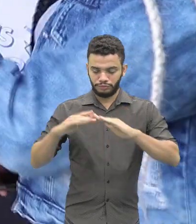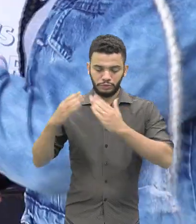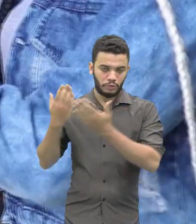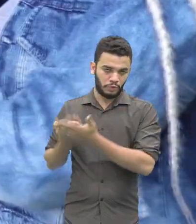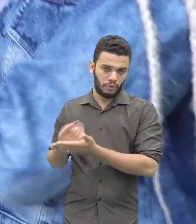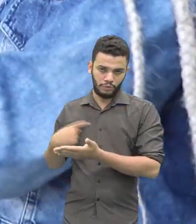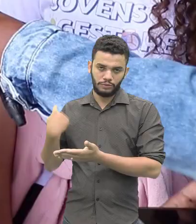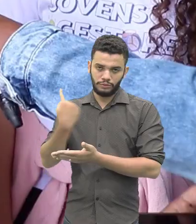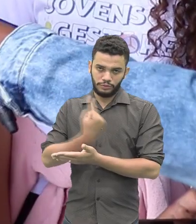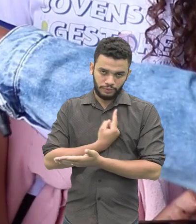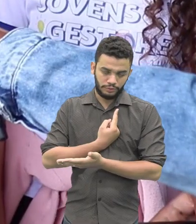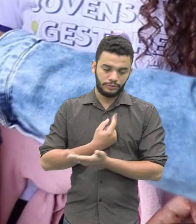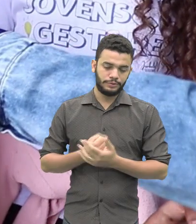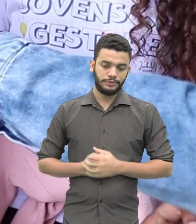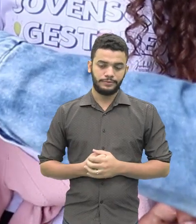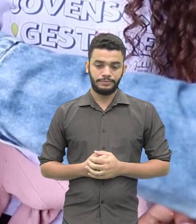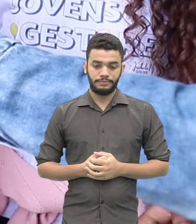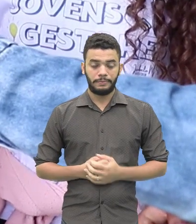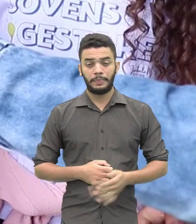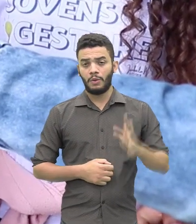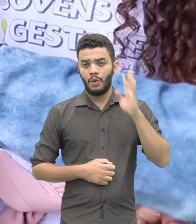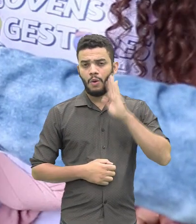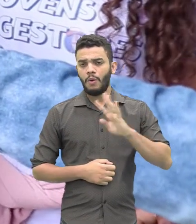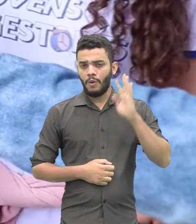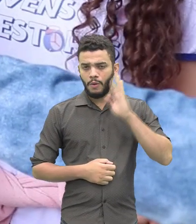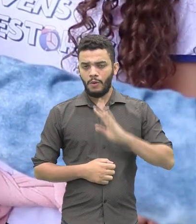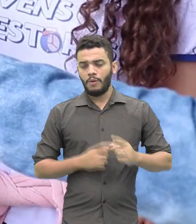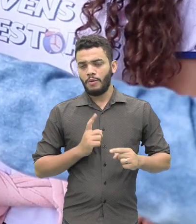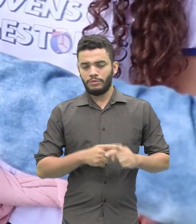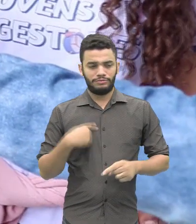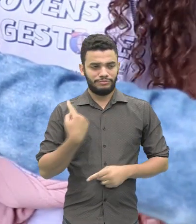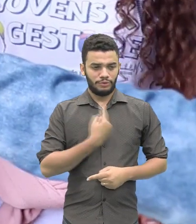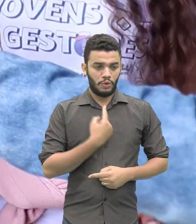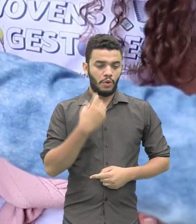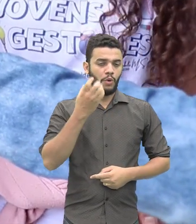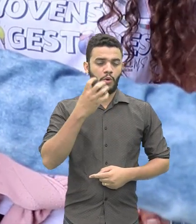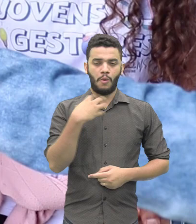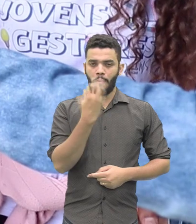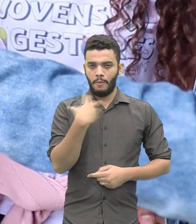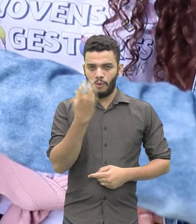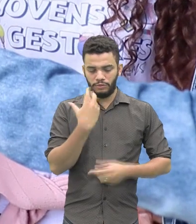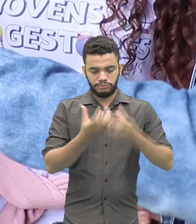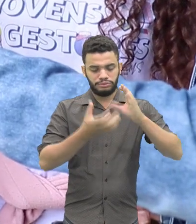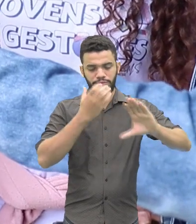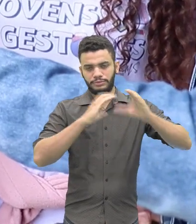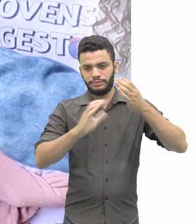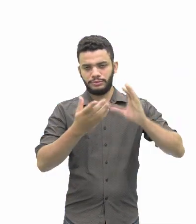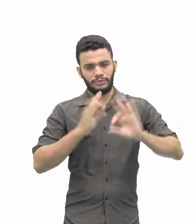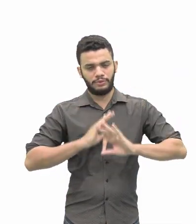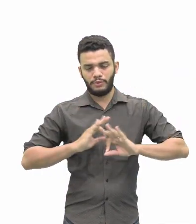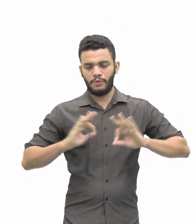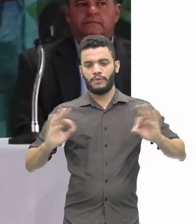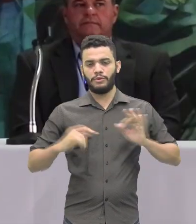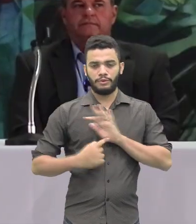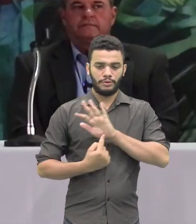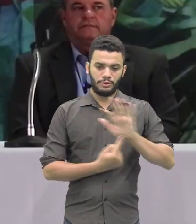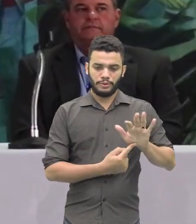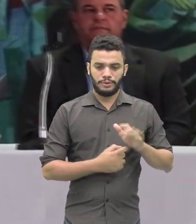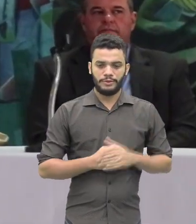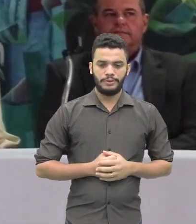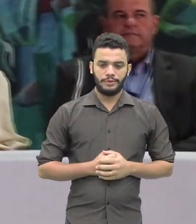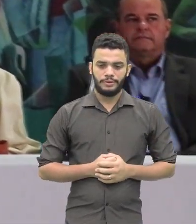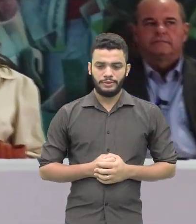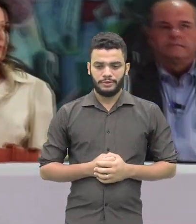banda foi muito legal porque a gente gosta muito de cantar e é muito bom apresentar o nosso talento público tentar